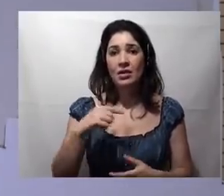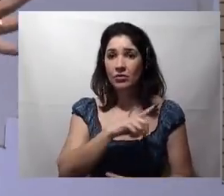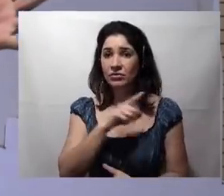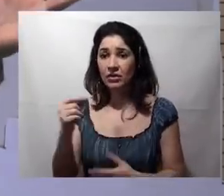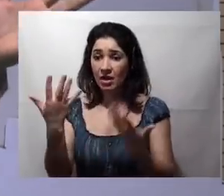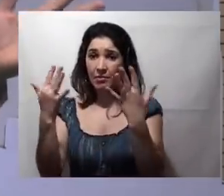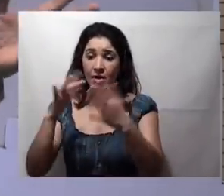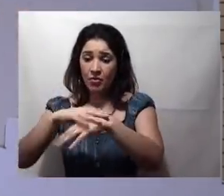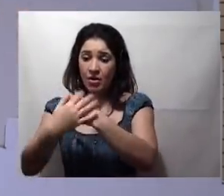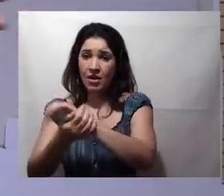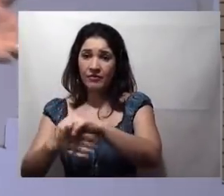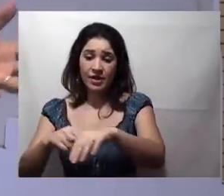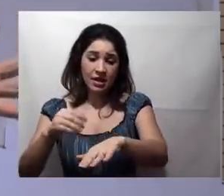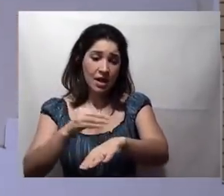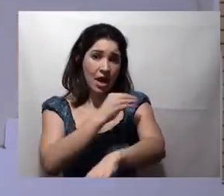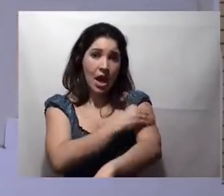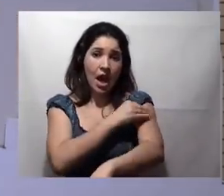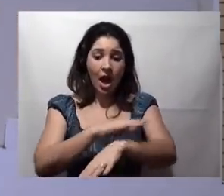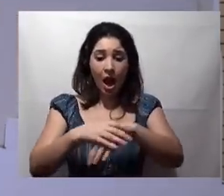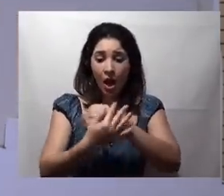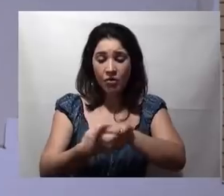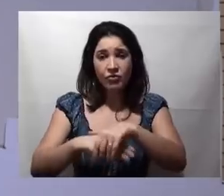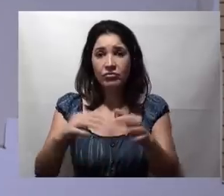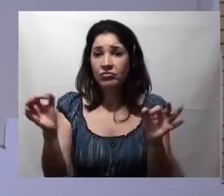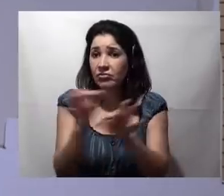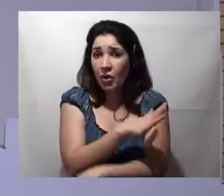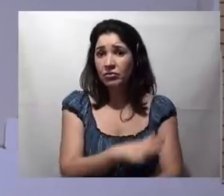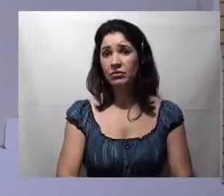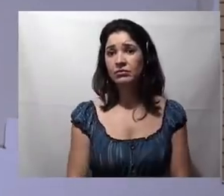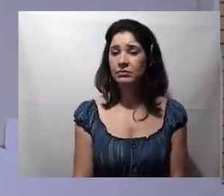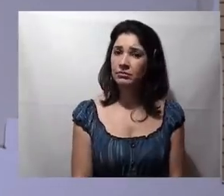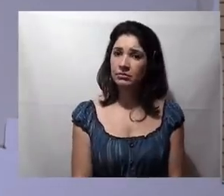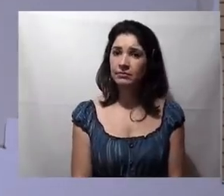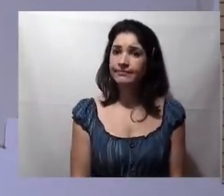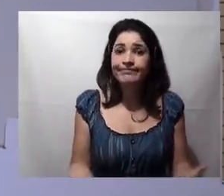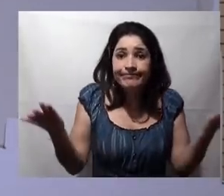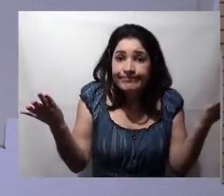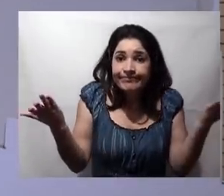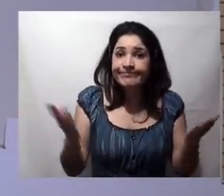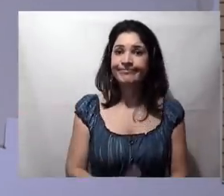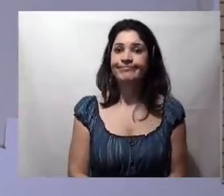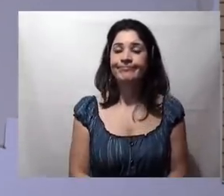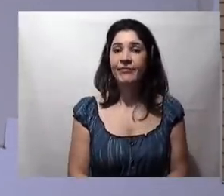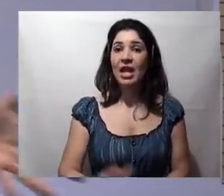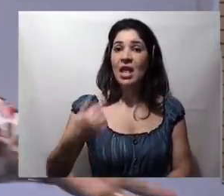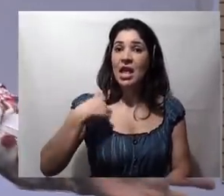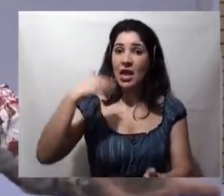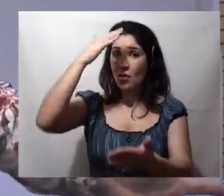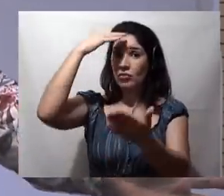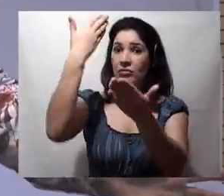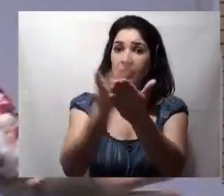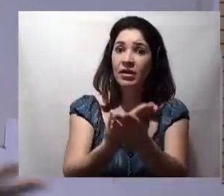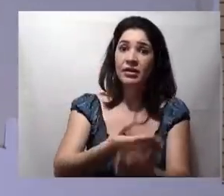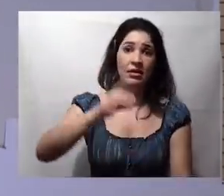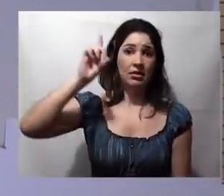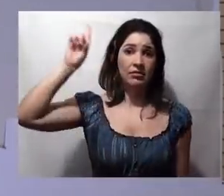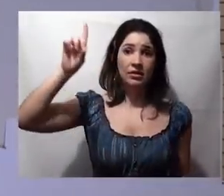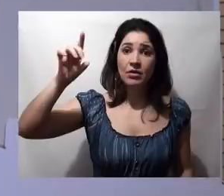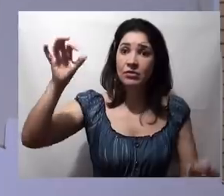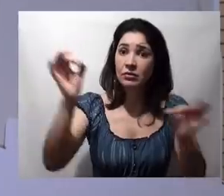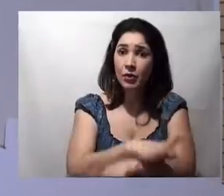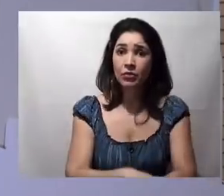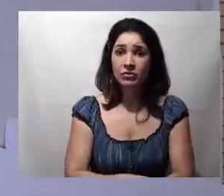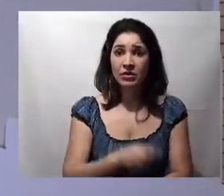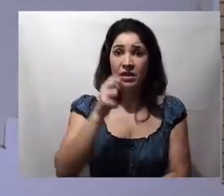alemão alto né né porque perdeu né os irmãos ou a gente anda com deus ou anda de que jeito você